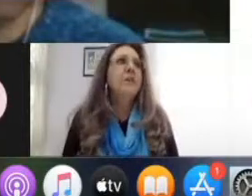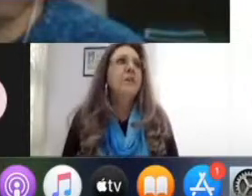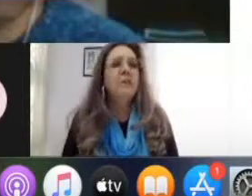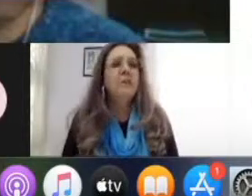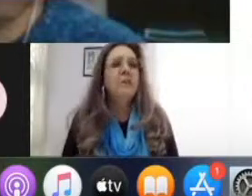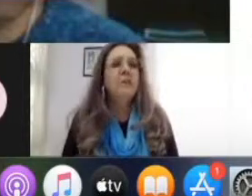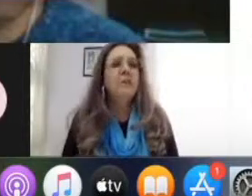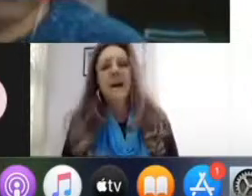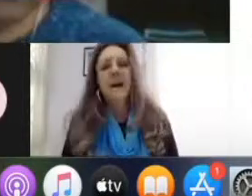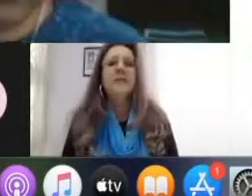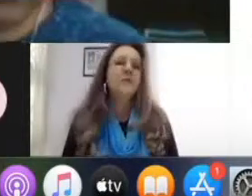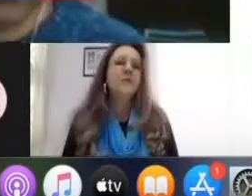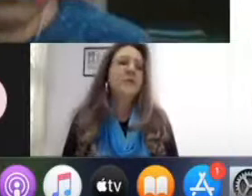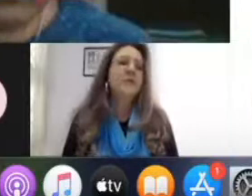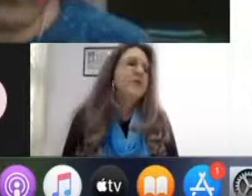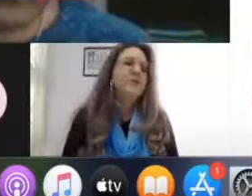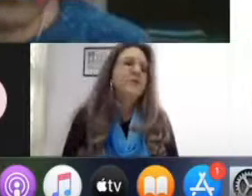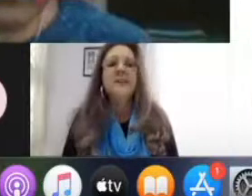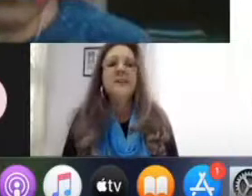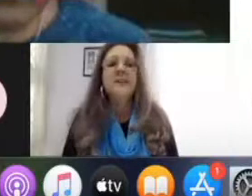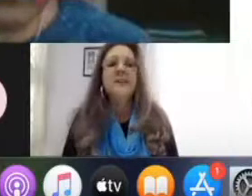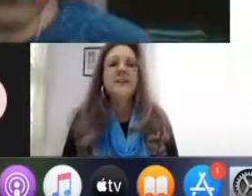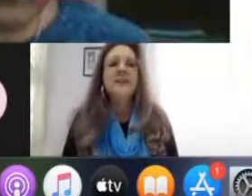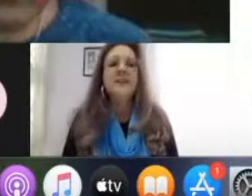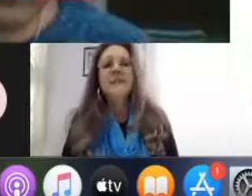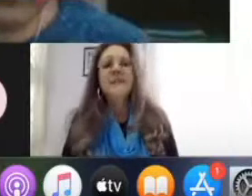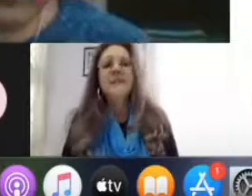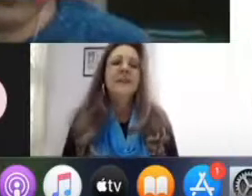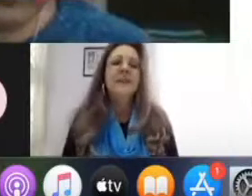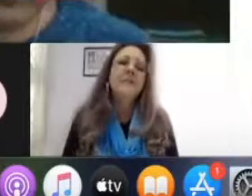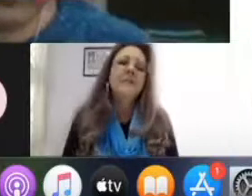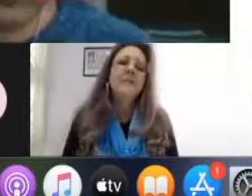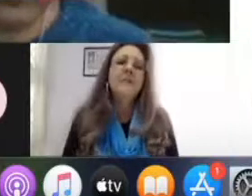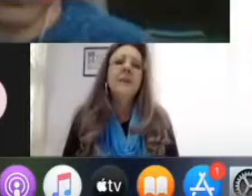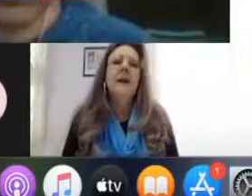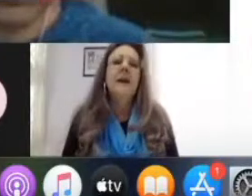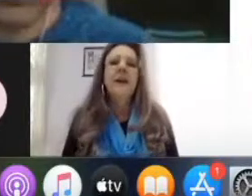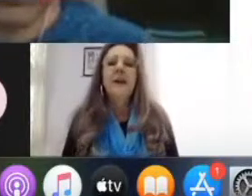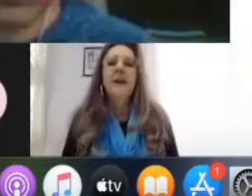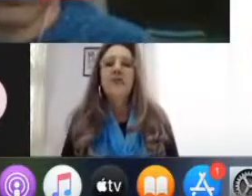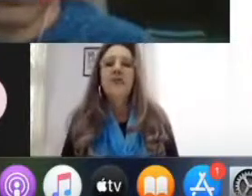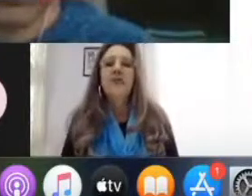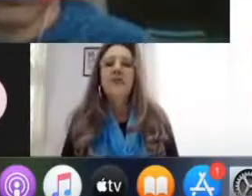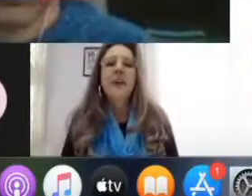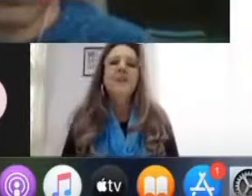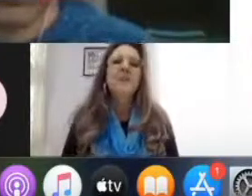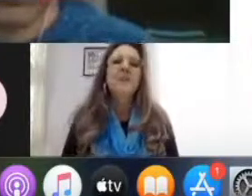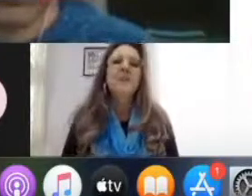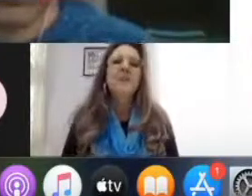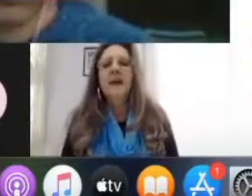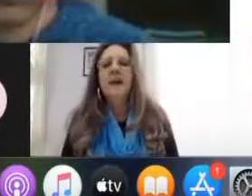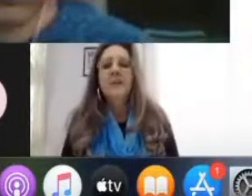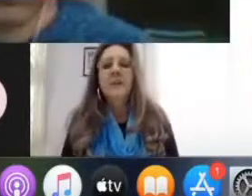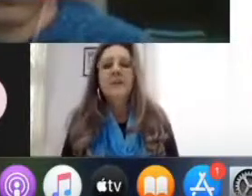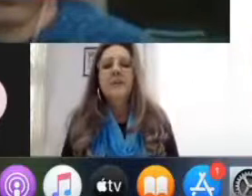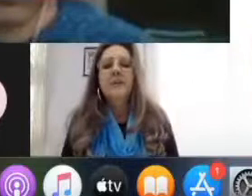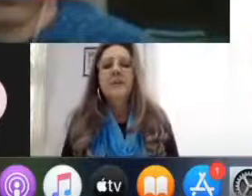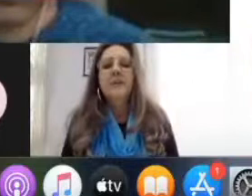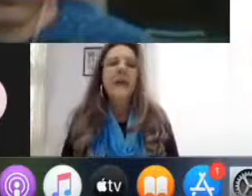pesquisa desde a área da sociologia, das humanidades aqui, da educação, até direito, da